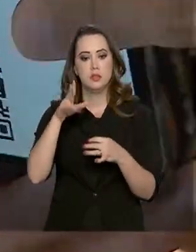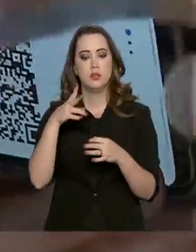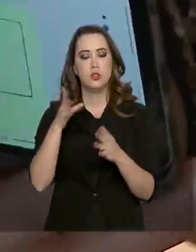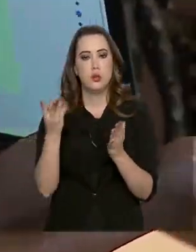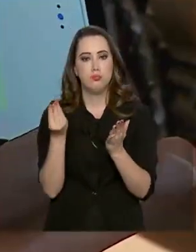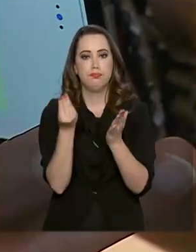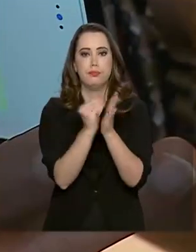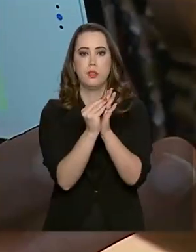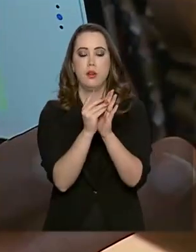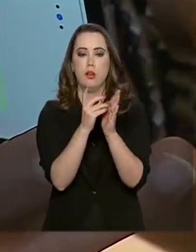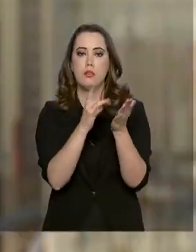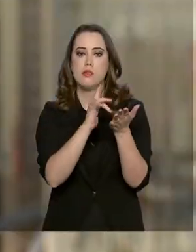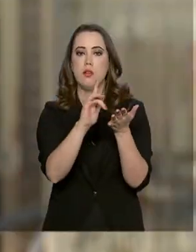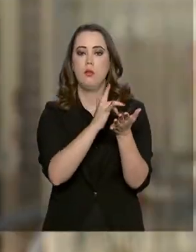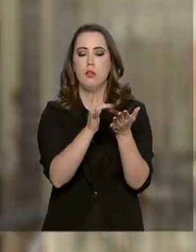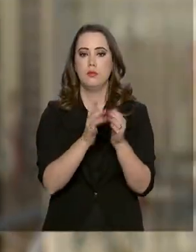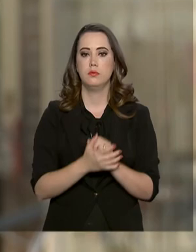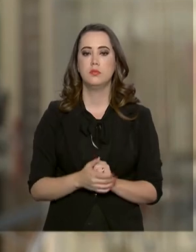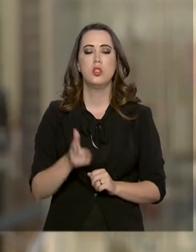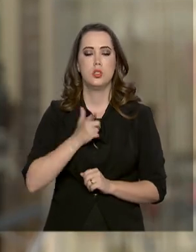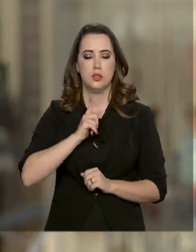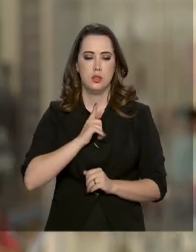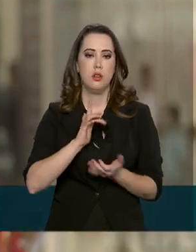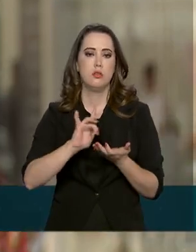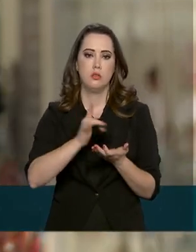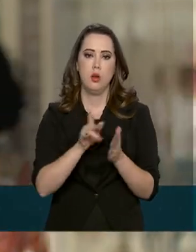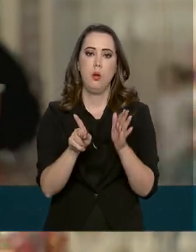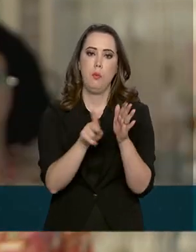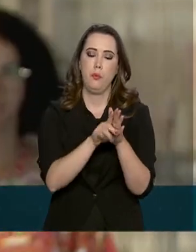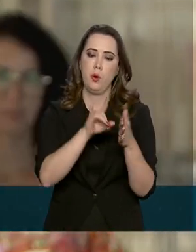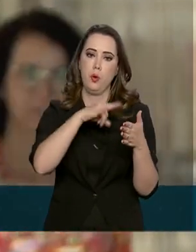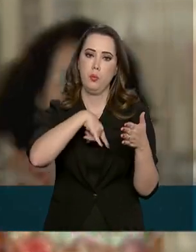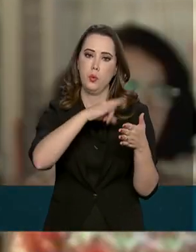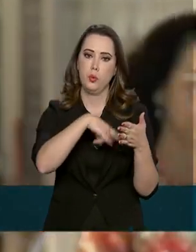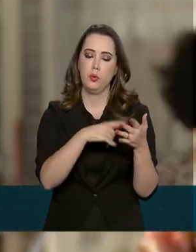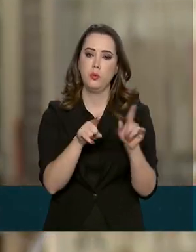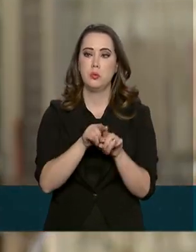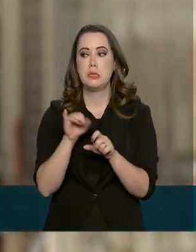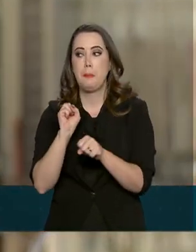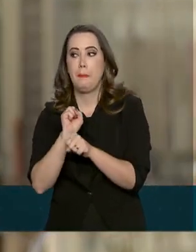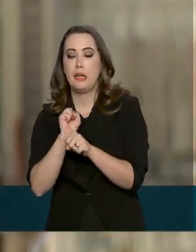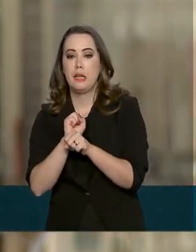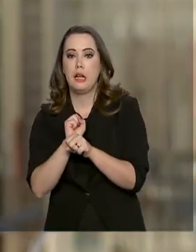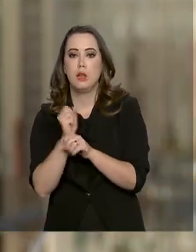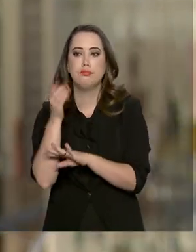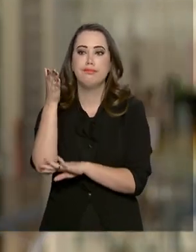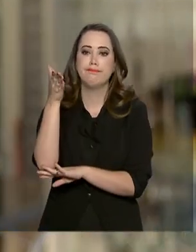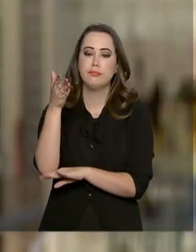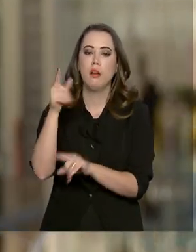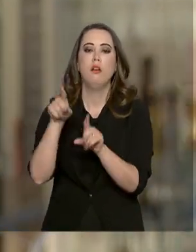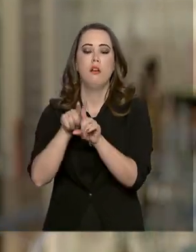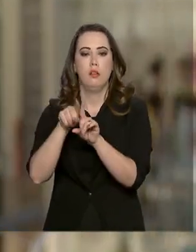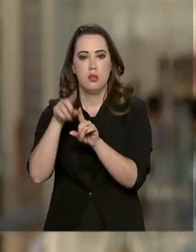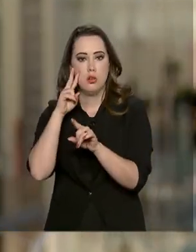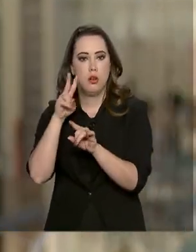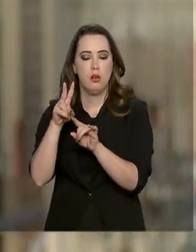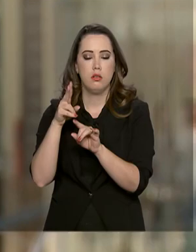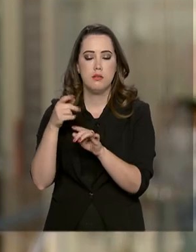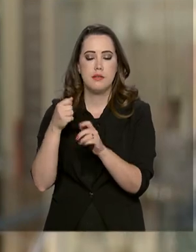digitalizou documento já tem um celular o próprio documento foi parado na blitz qualquer coisa a gente já consegue comprovar nossa